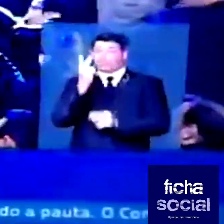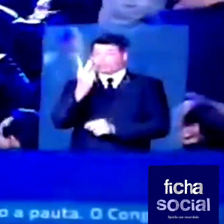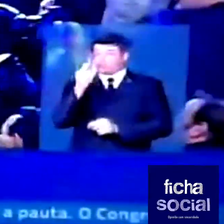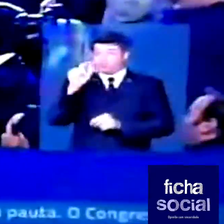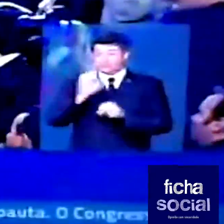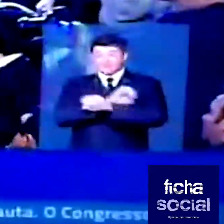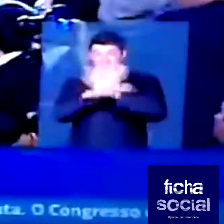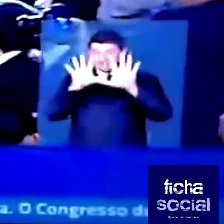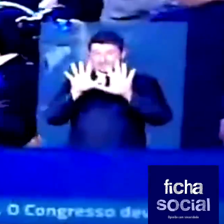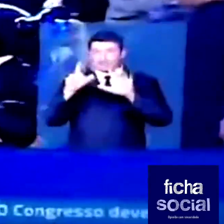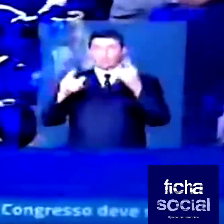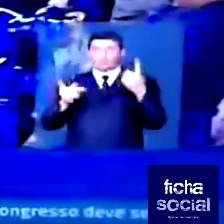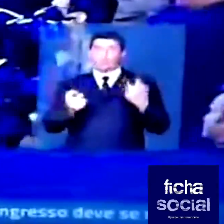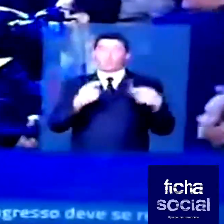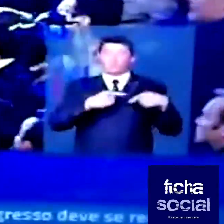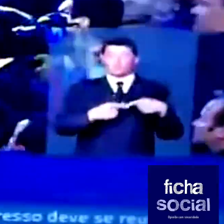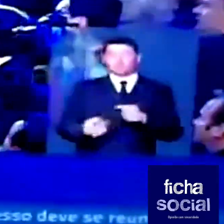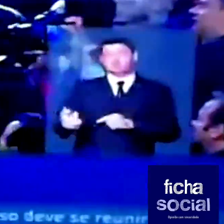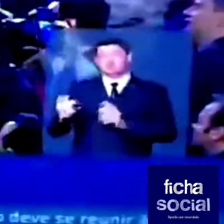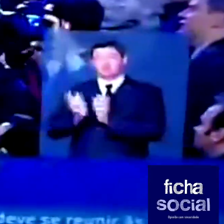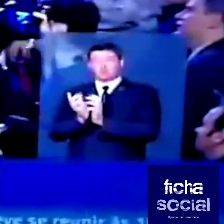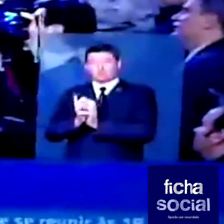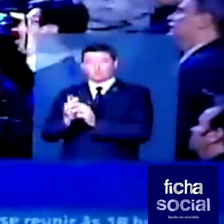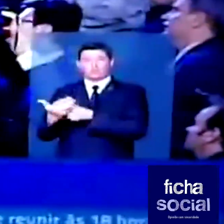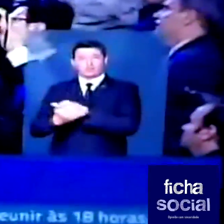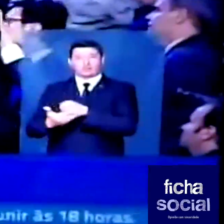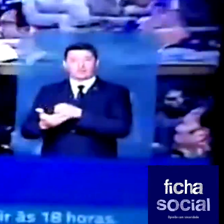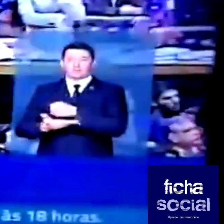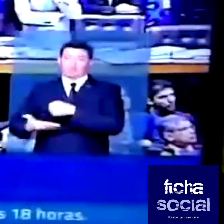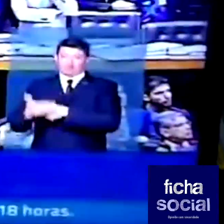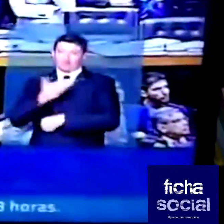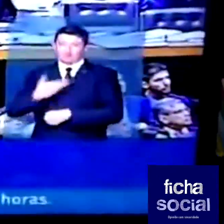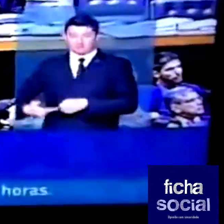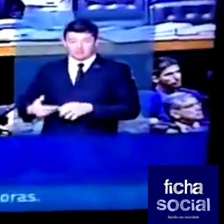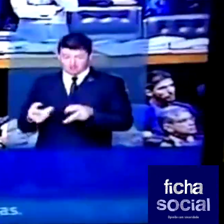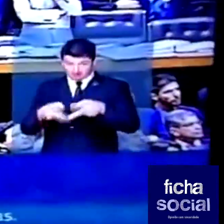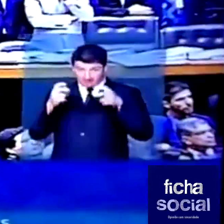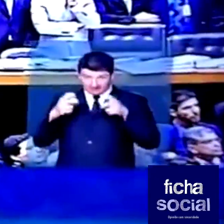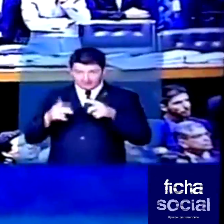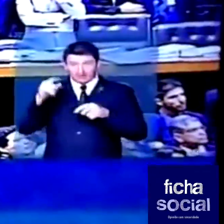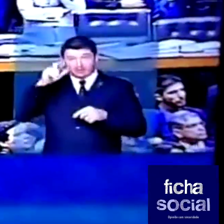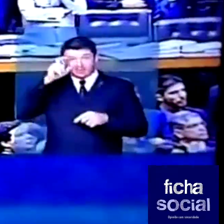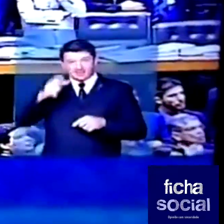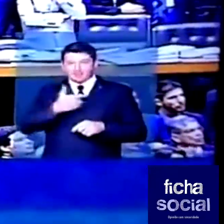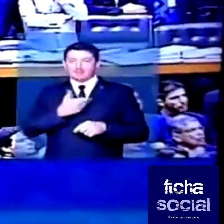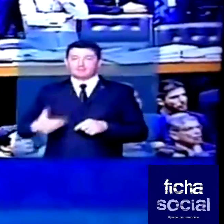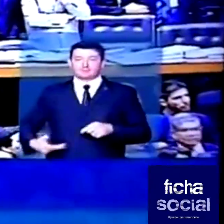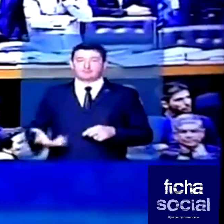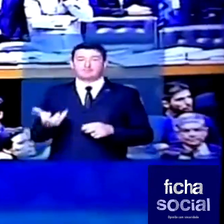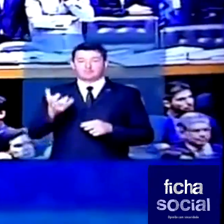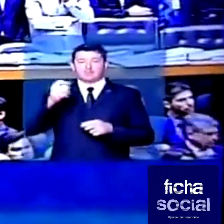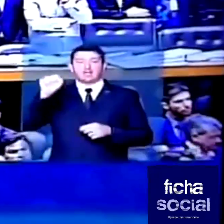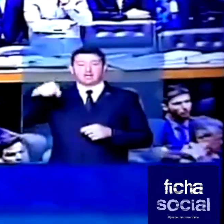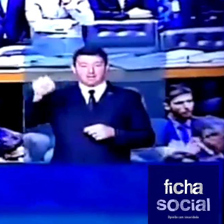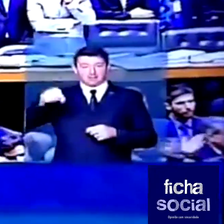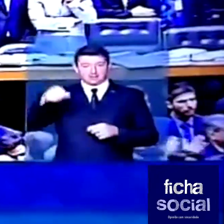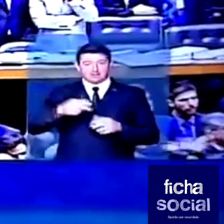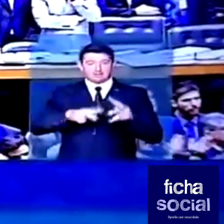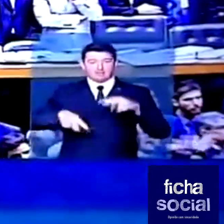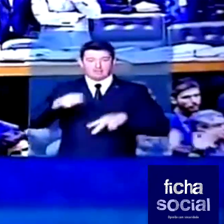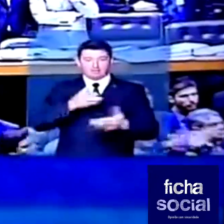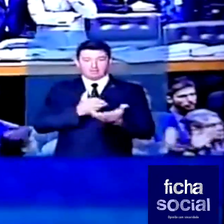claros nesta sessão, que é o grupo da oposição e o grupo da aliado ao governo. Veja bem, interessa ao governo, o governo tem um interesse